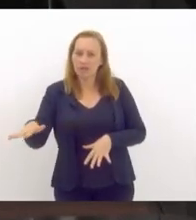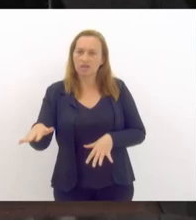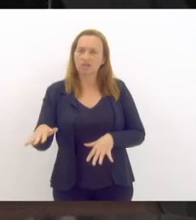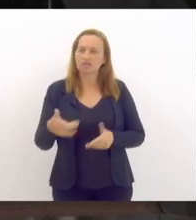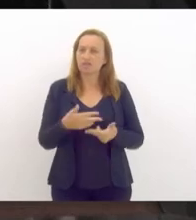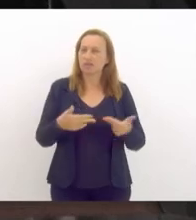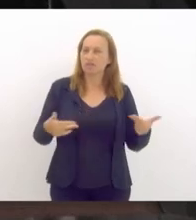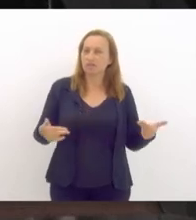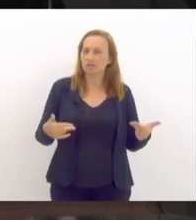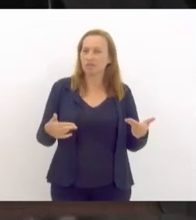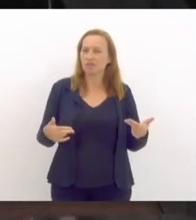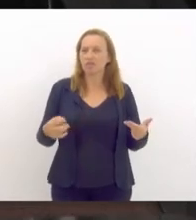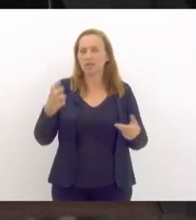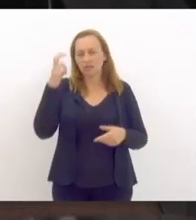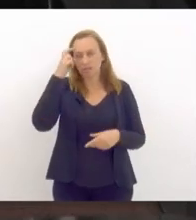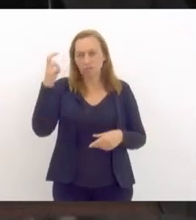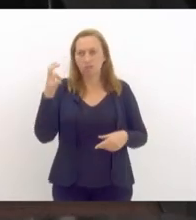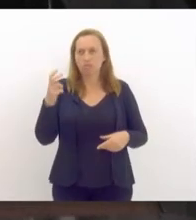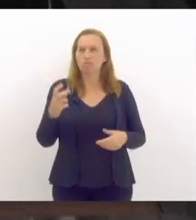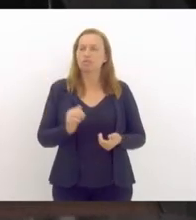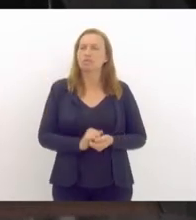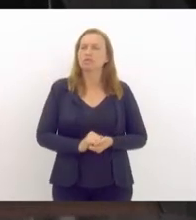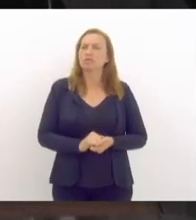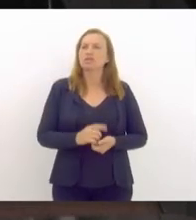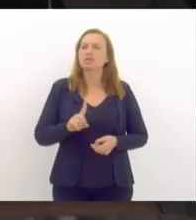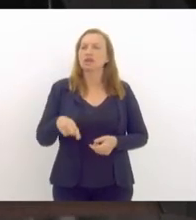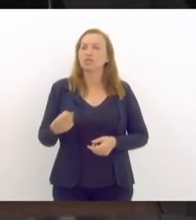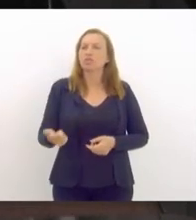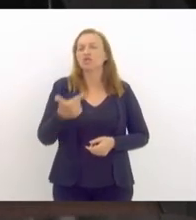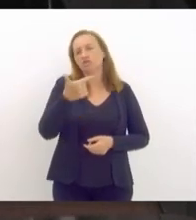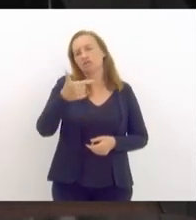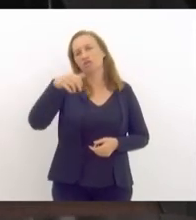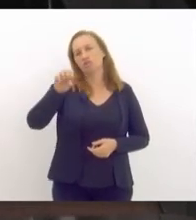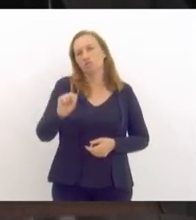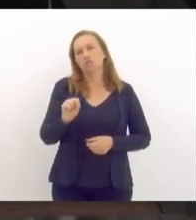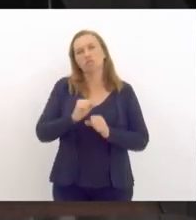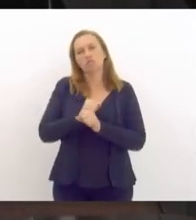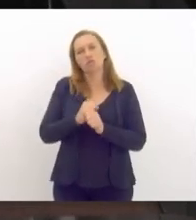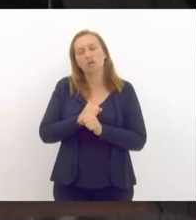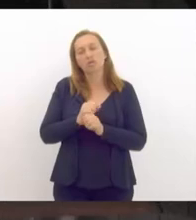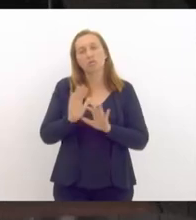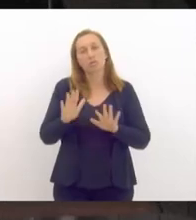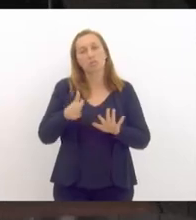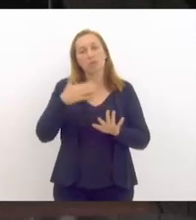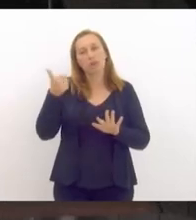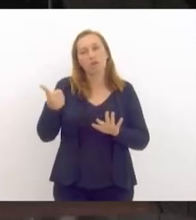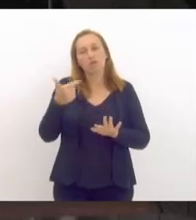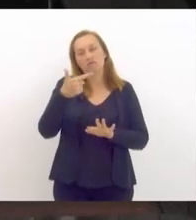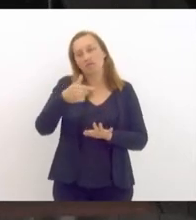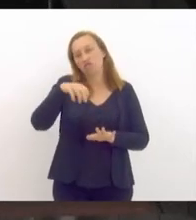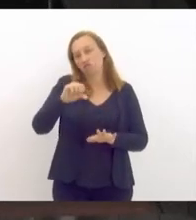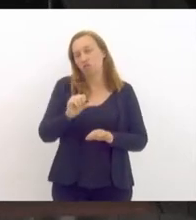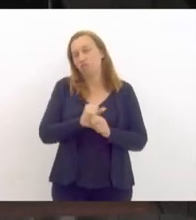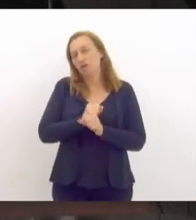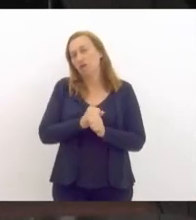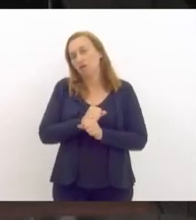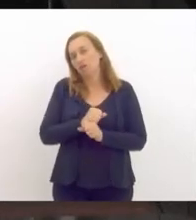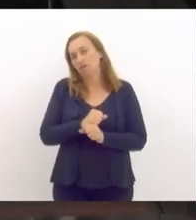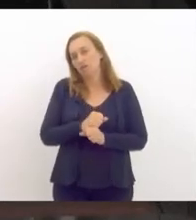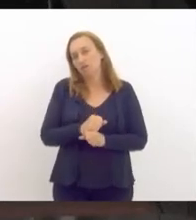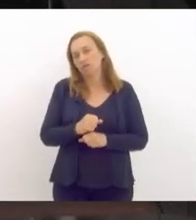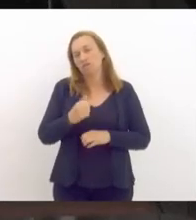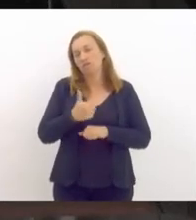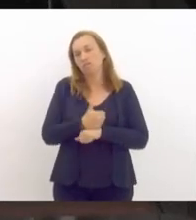Castro ou seja depois de 28 anos ou melhor 29 anos que